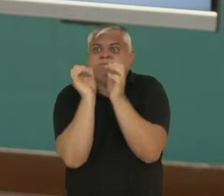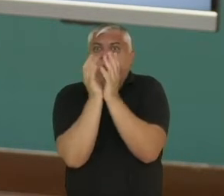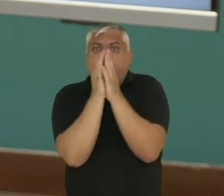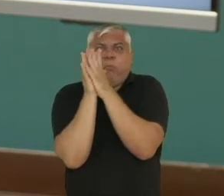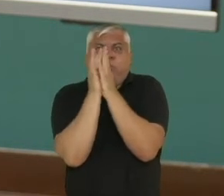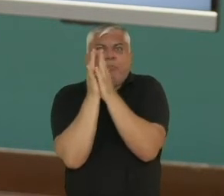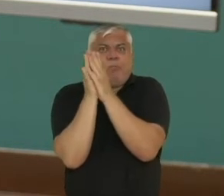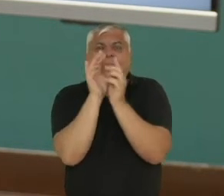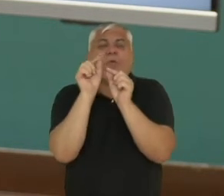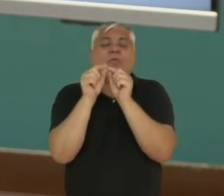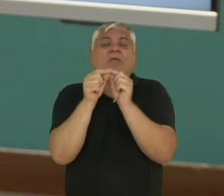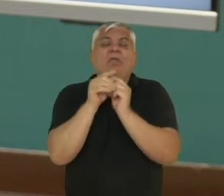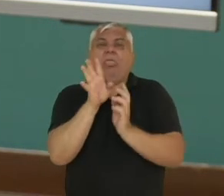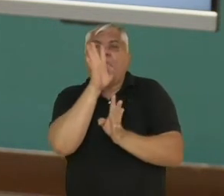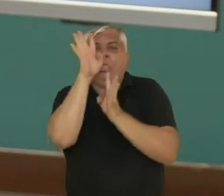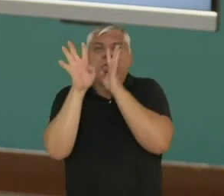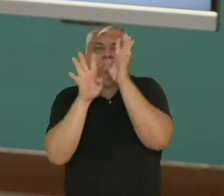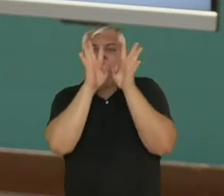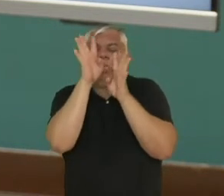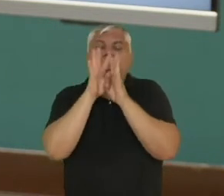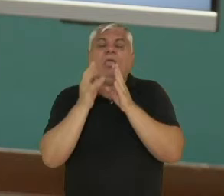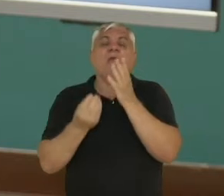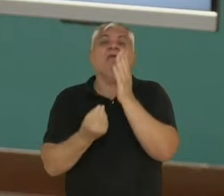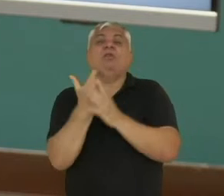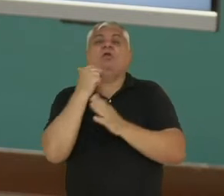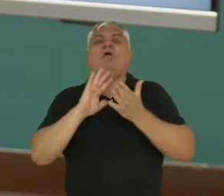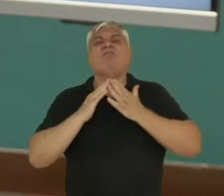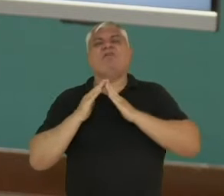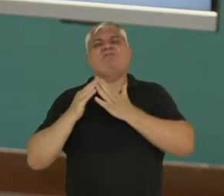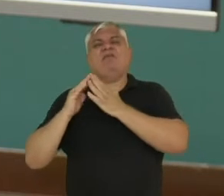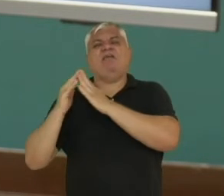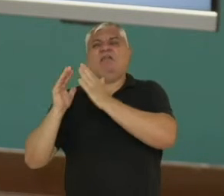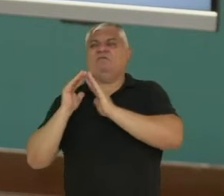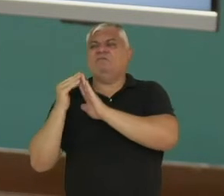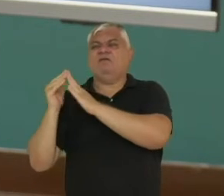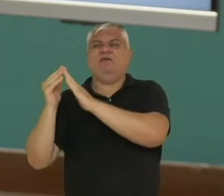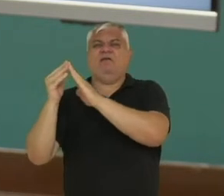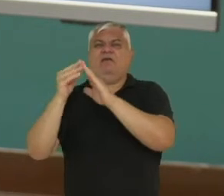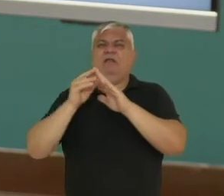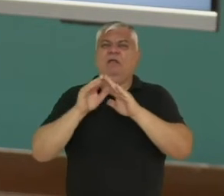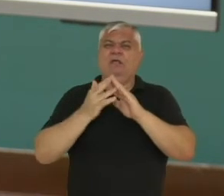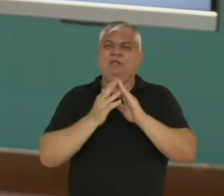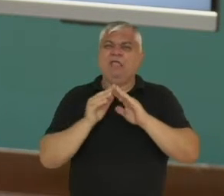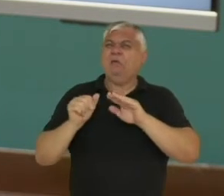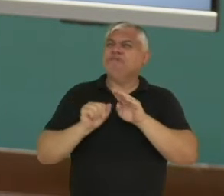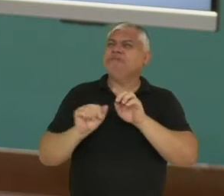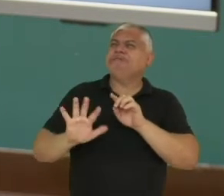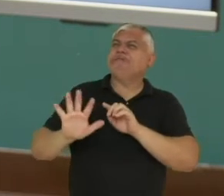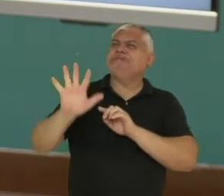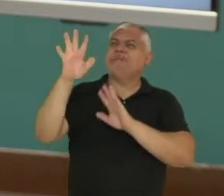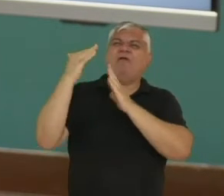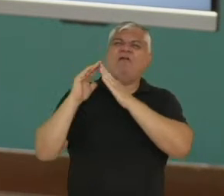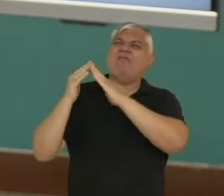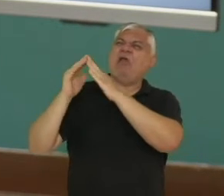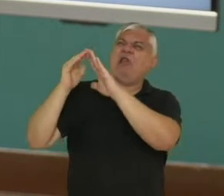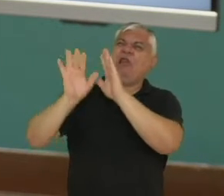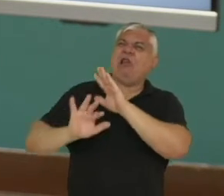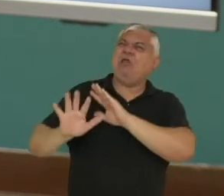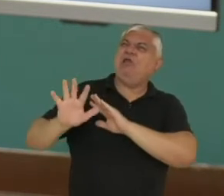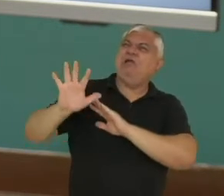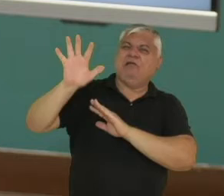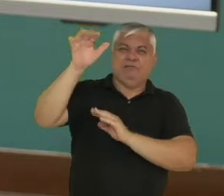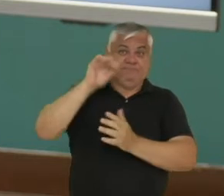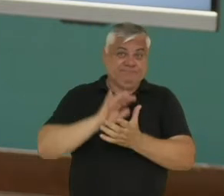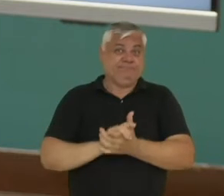um crescimento muito desordenado e criou, então aumentou o número de favelas, né, e assim por diante nessas duas